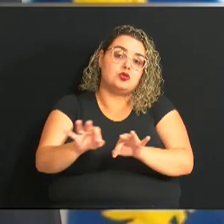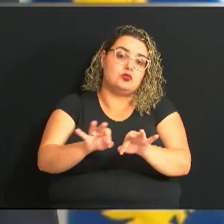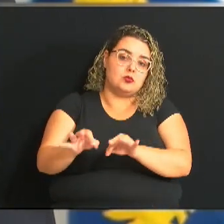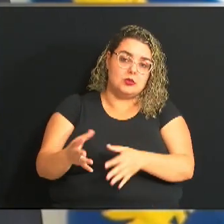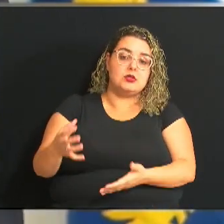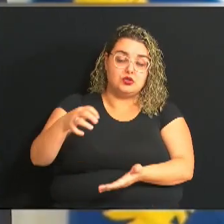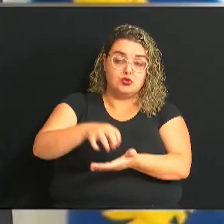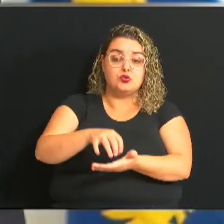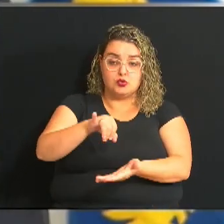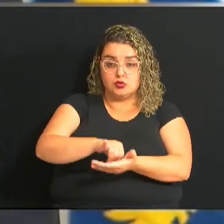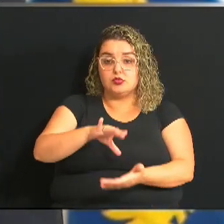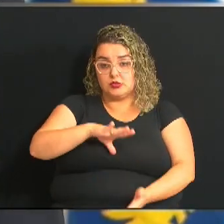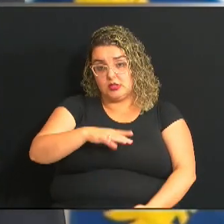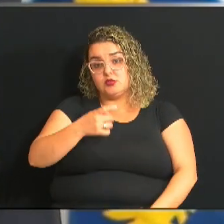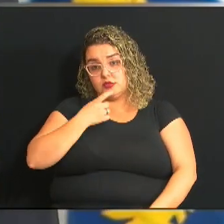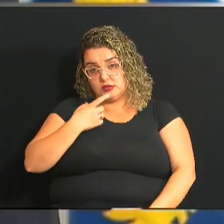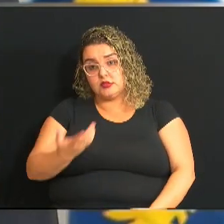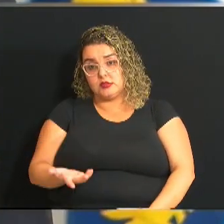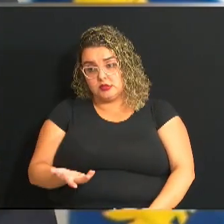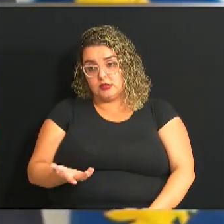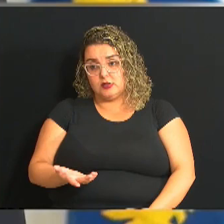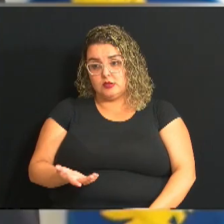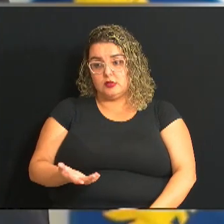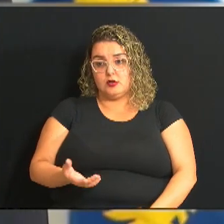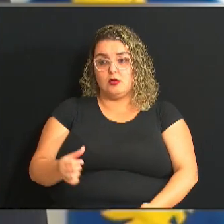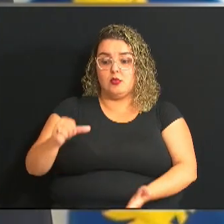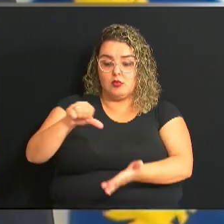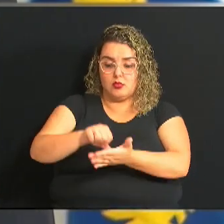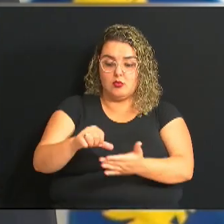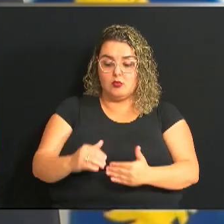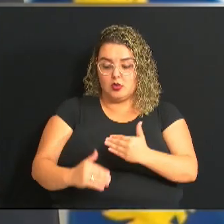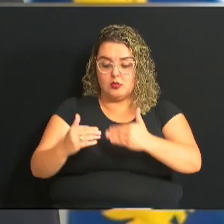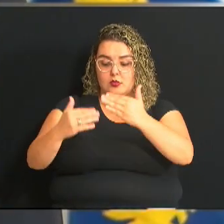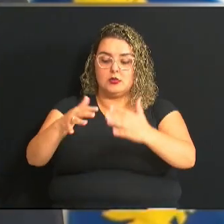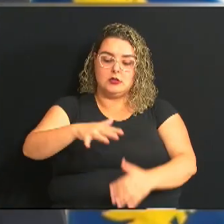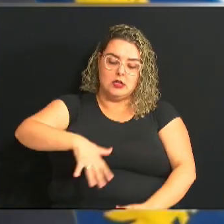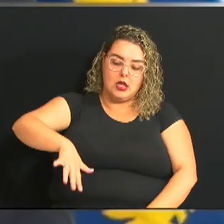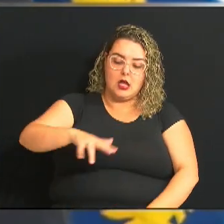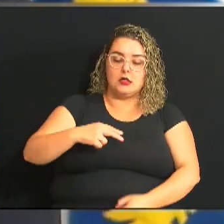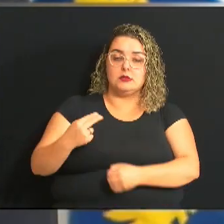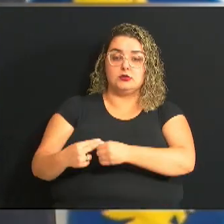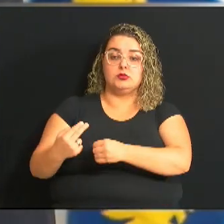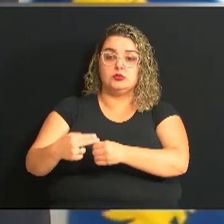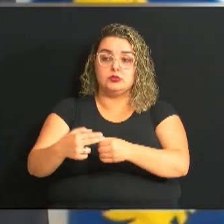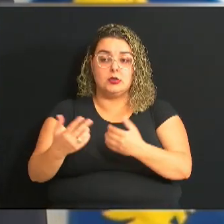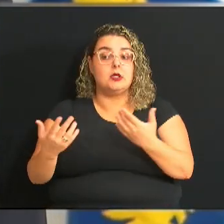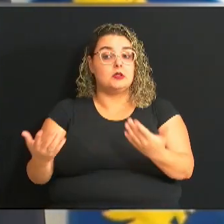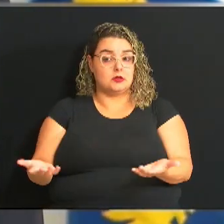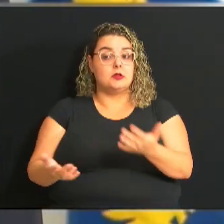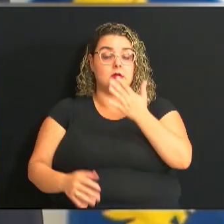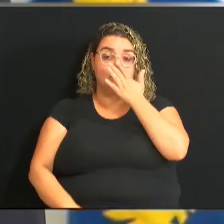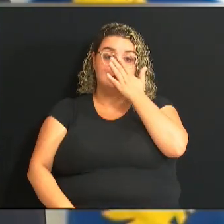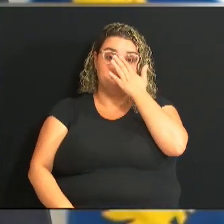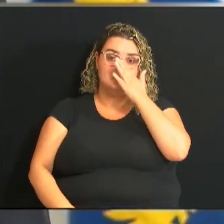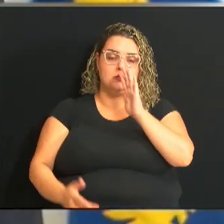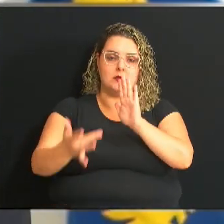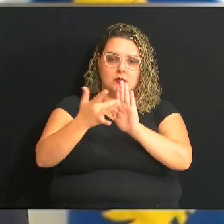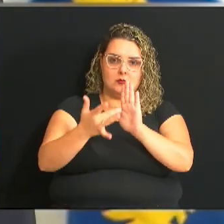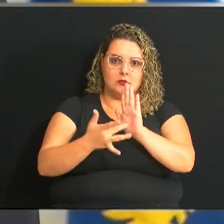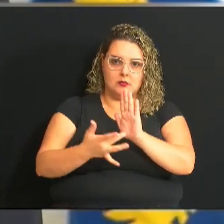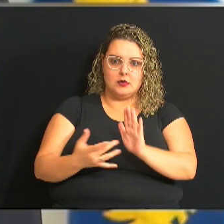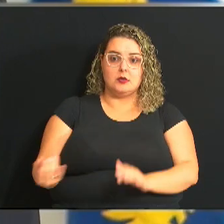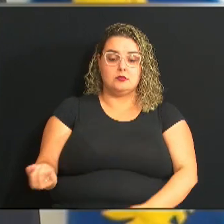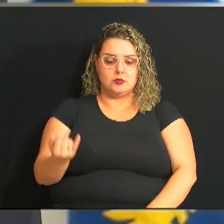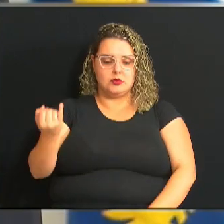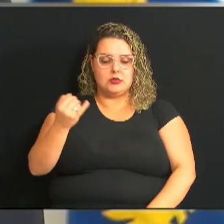de Campinas, o polo de desenvolvimento sustentável ali na área da Unicamp, então está bem em pauta esse assunto. E ele veio trazer